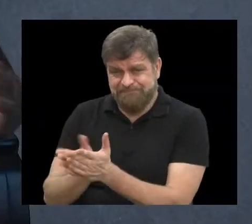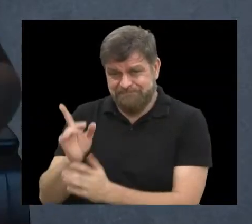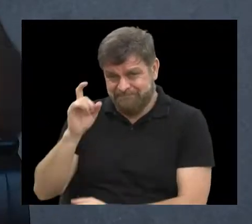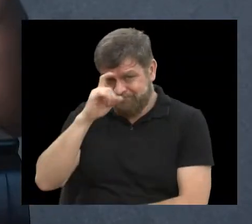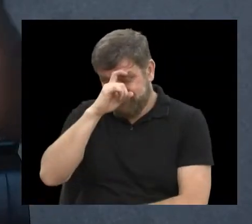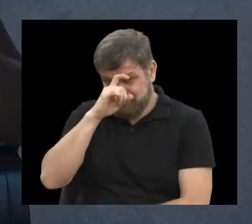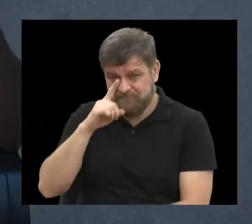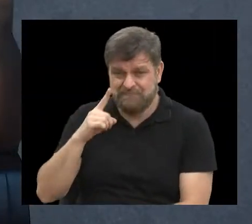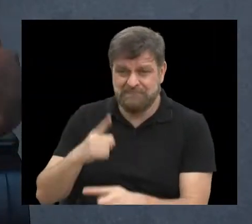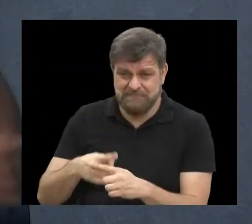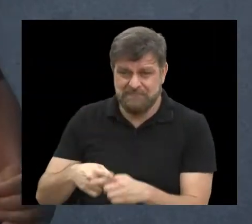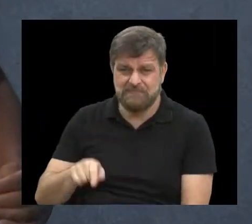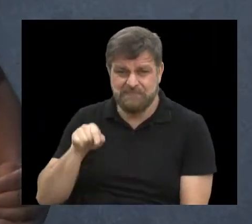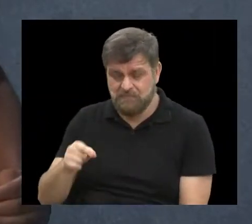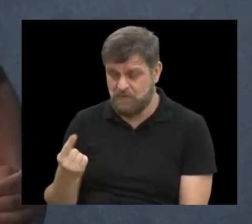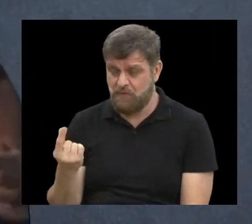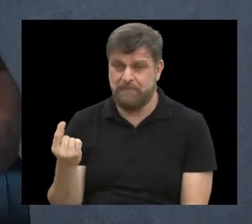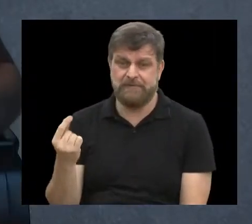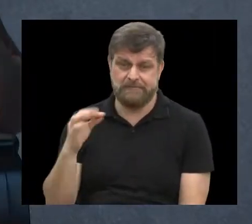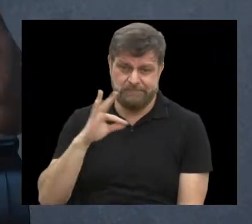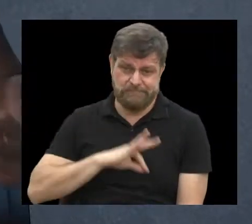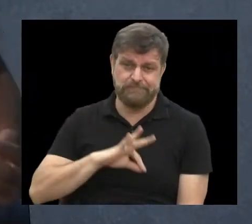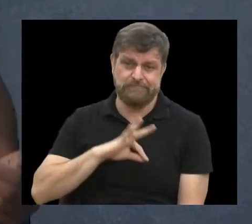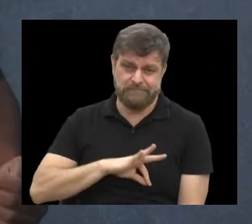Até pelo valor, né?